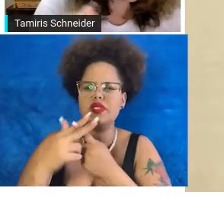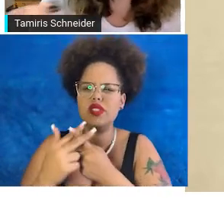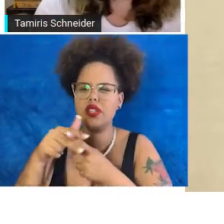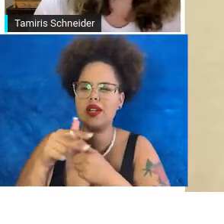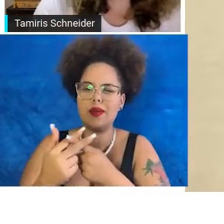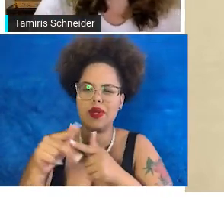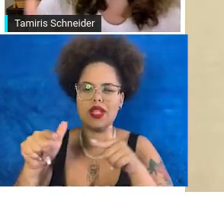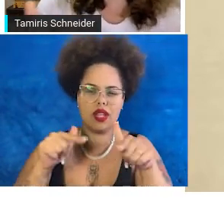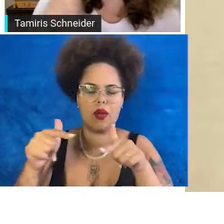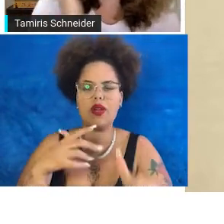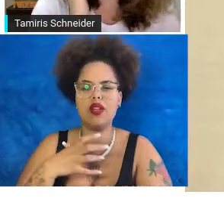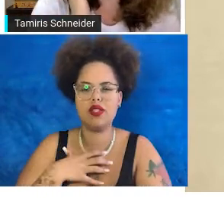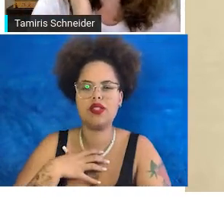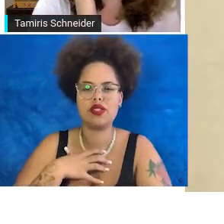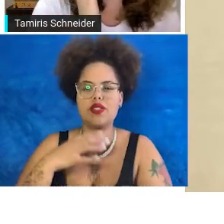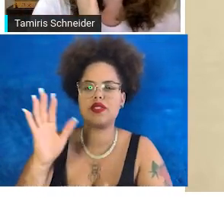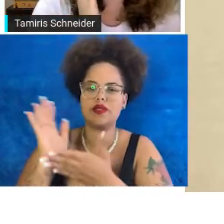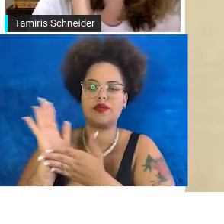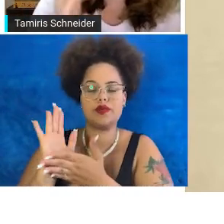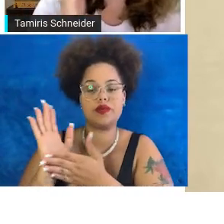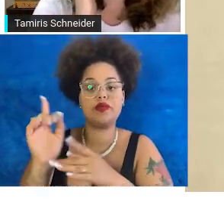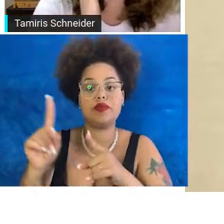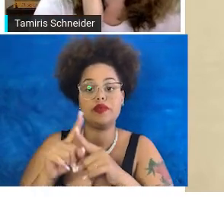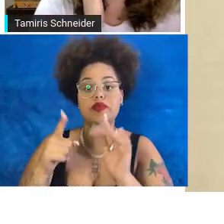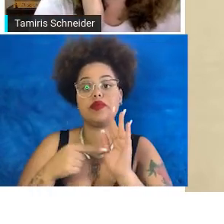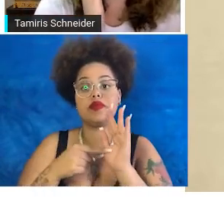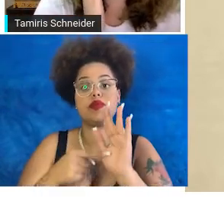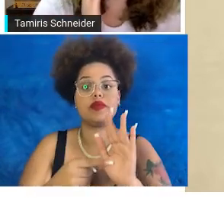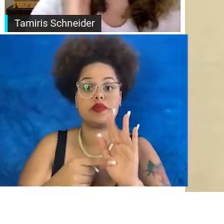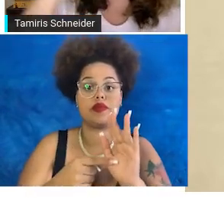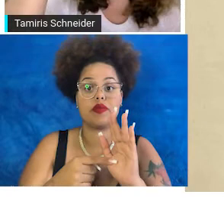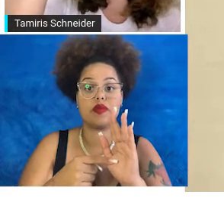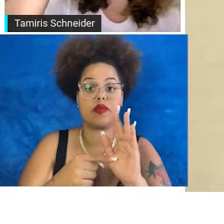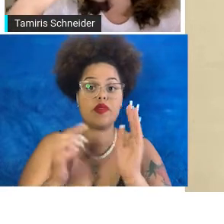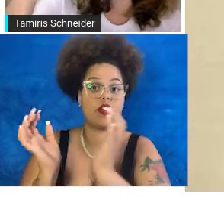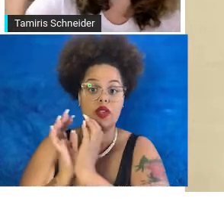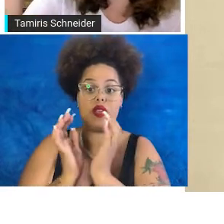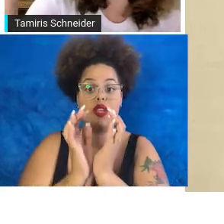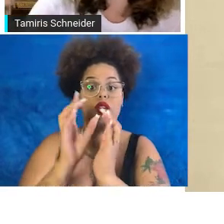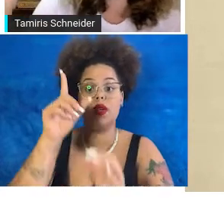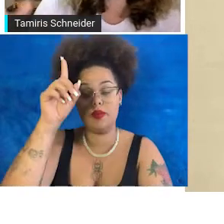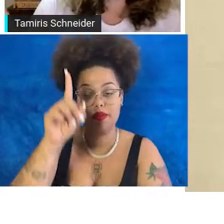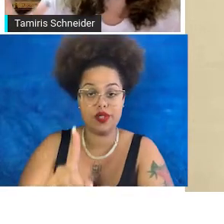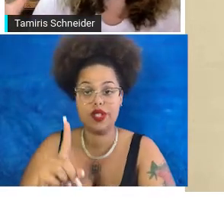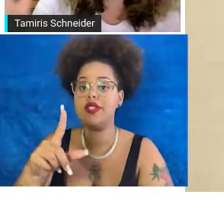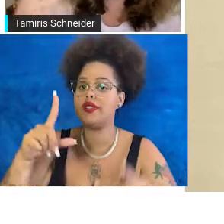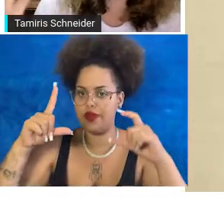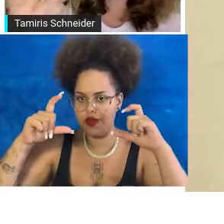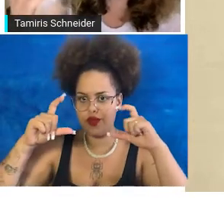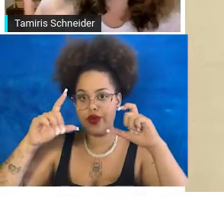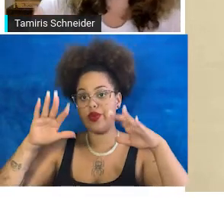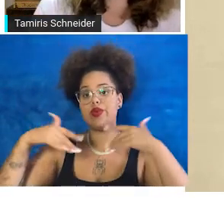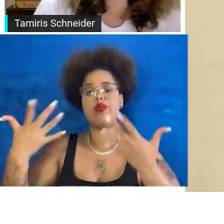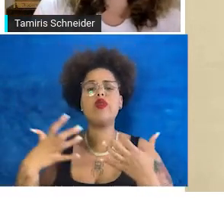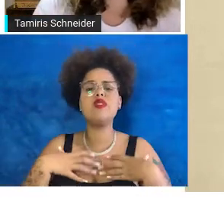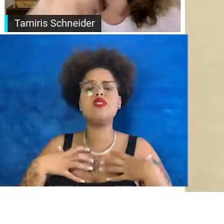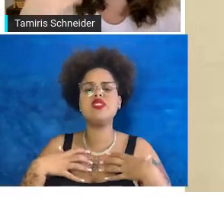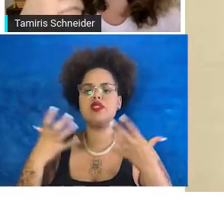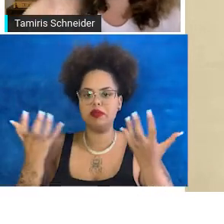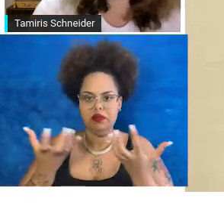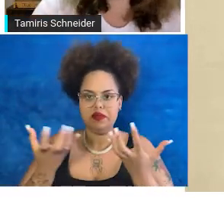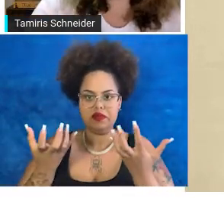trabalhar sensações, né, no filme. E também para mostrar para o resto da equipe de direção, de foto, qual é o sentimento que a gente